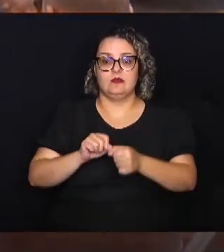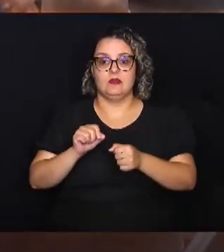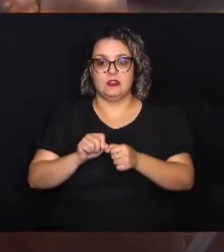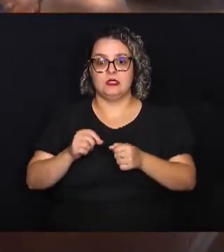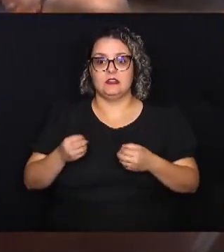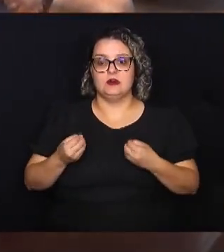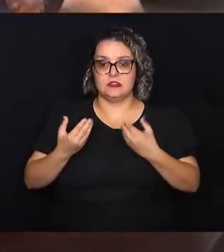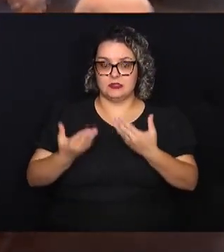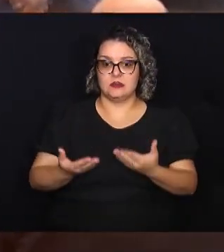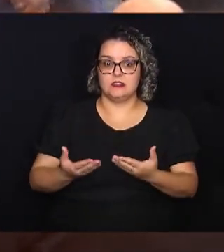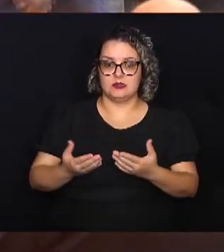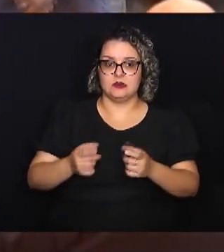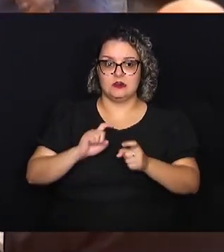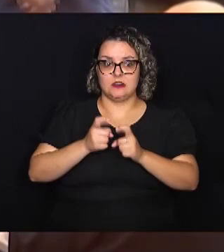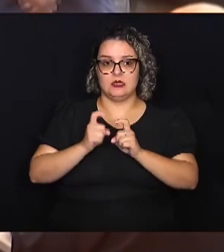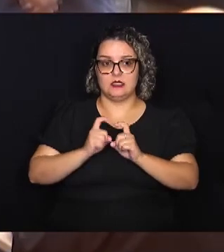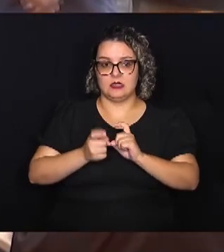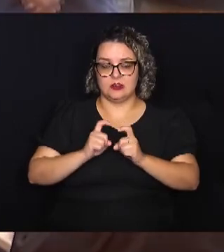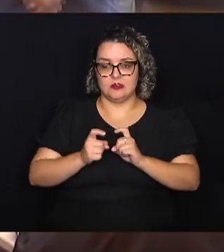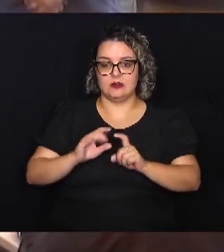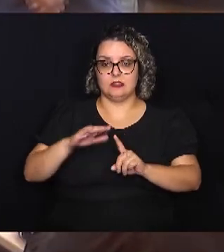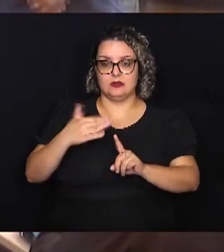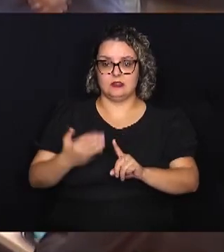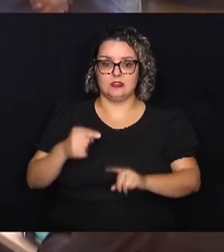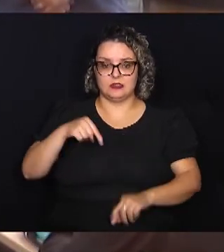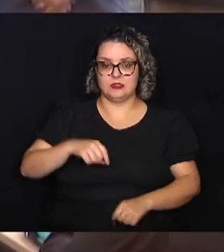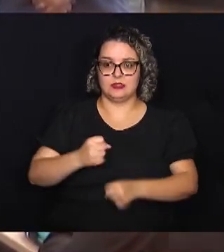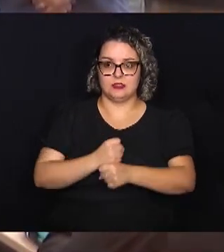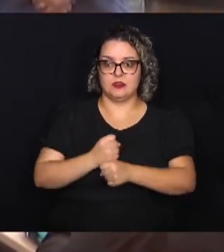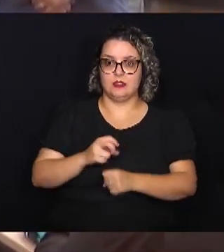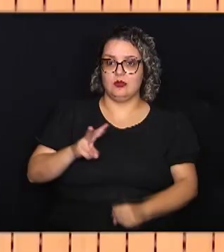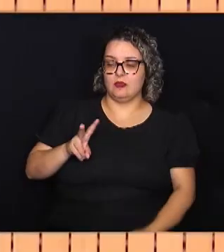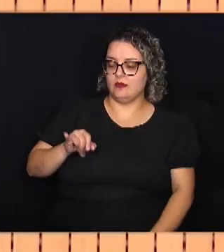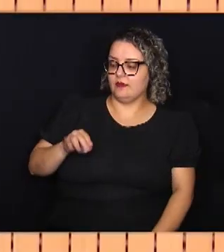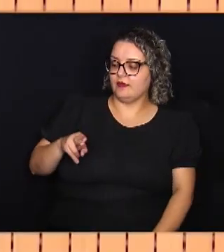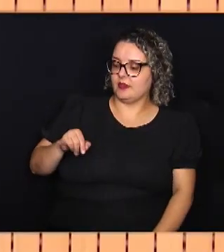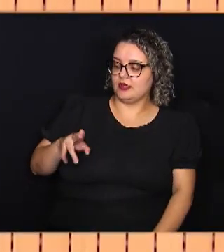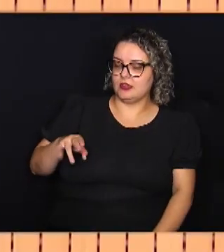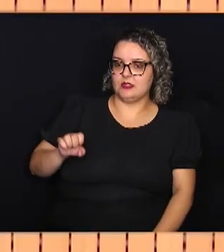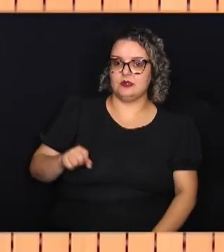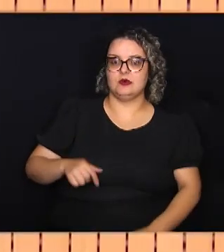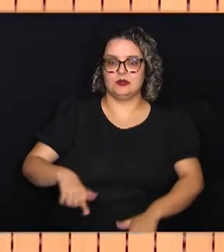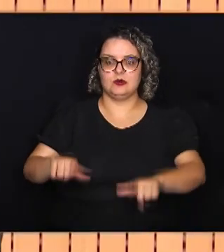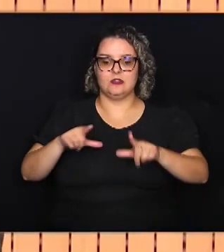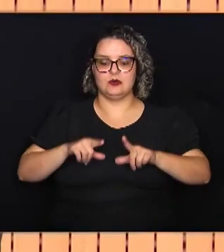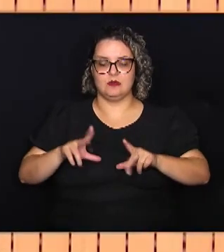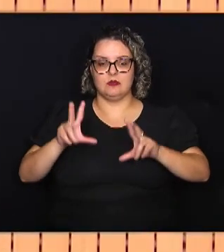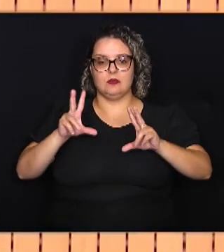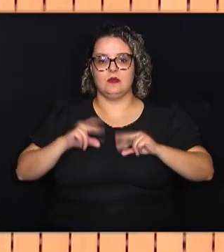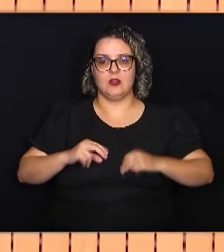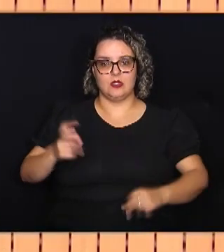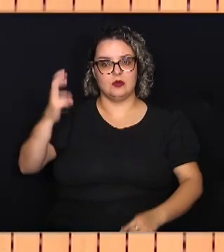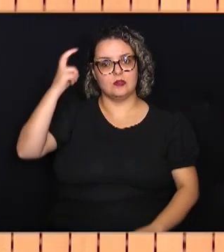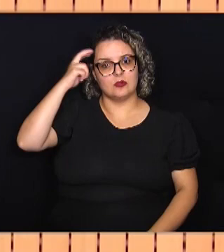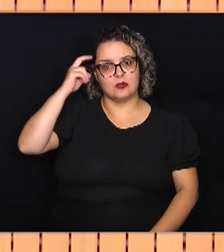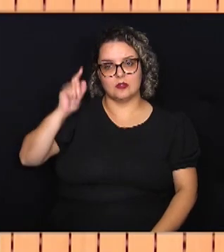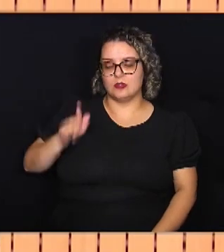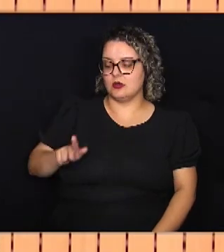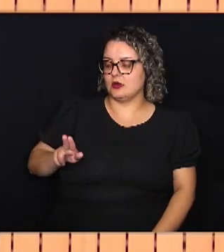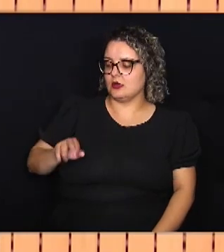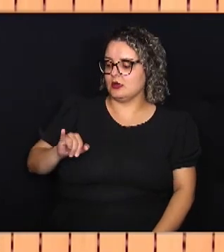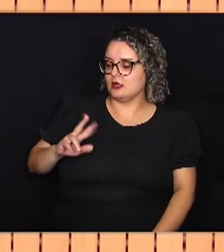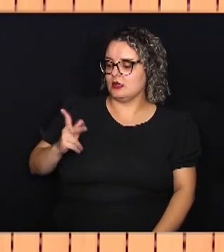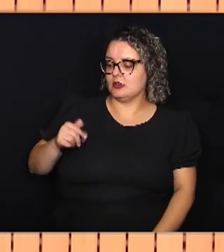na solenidade deste ano. O ex-vereador Vinícius Gratti concedeu o diploma de mérito cultural Guilherme de Almeida